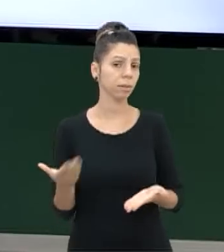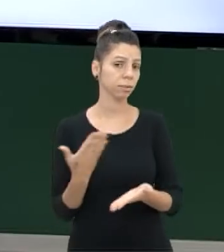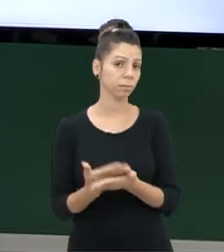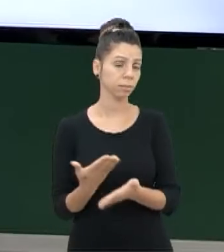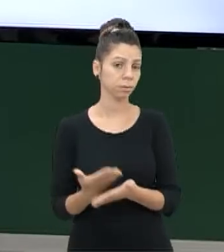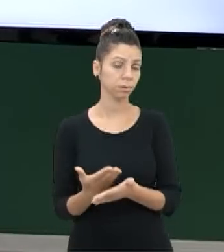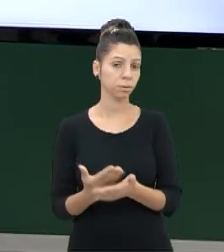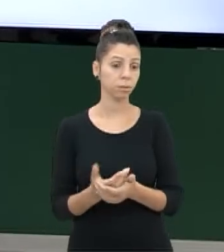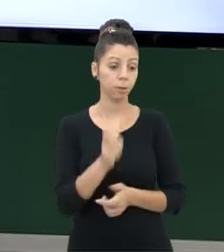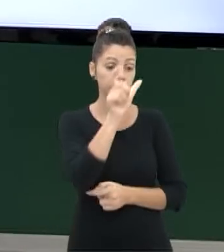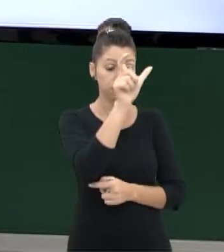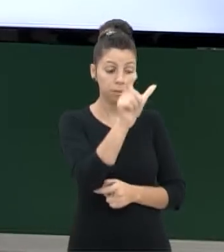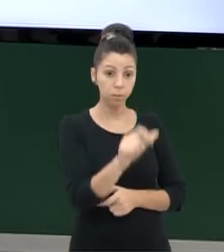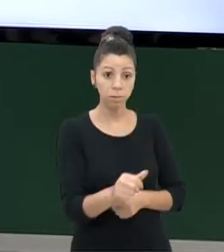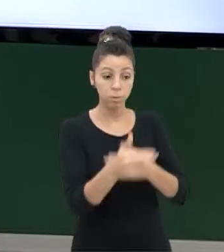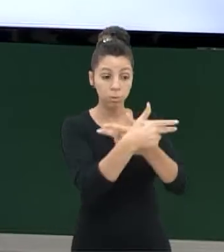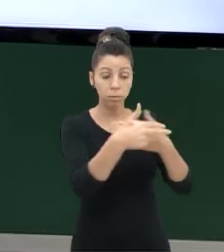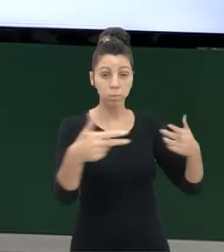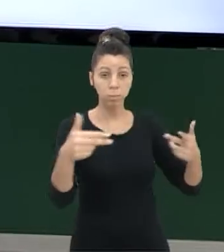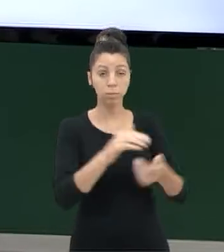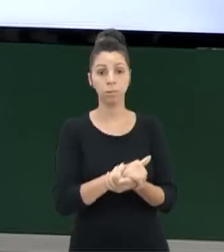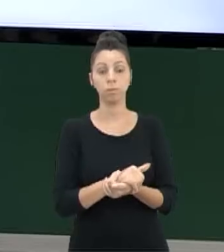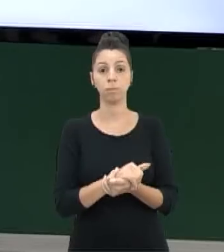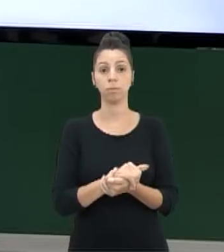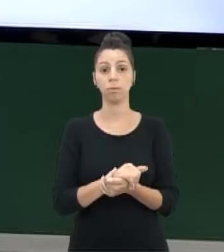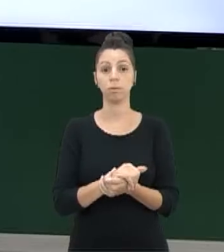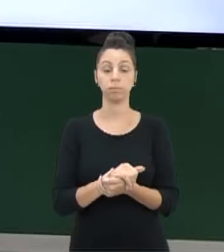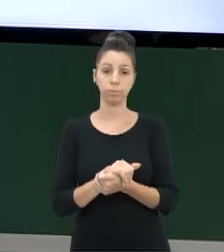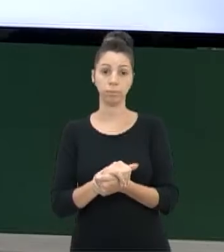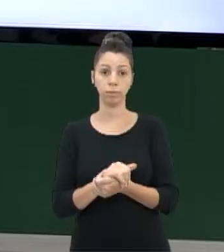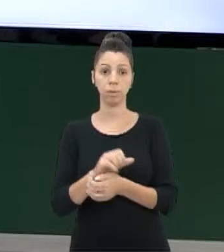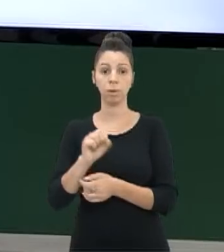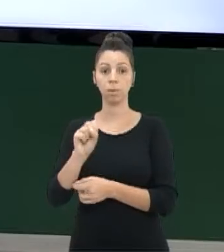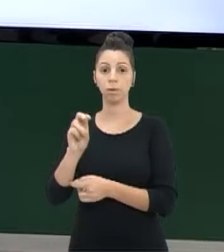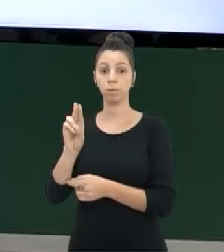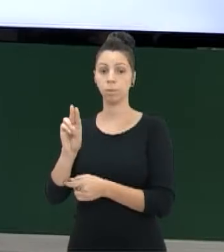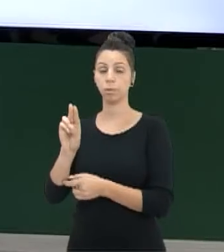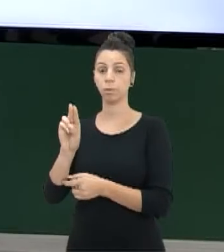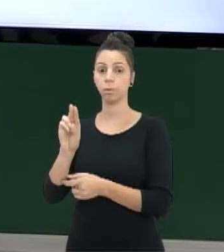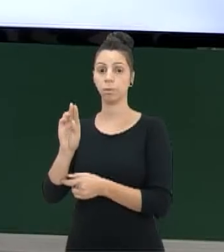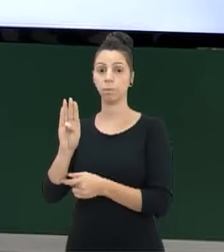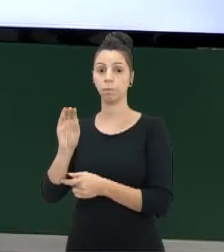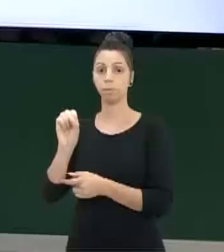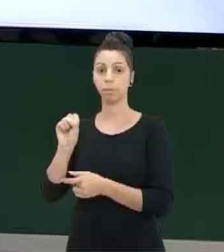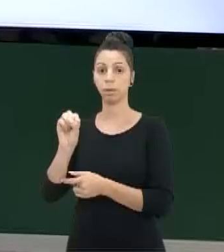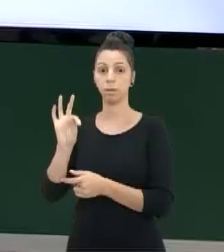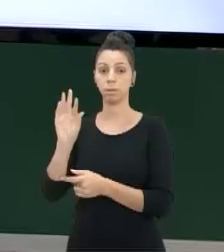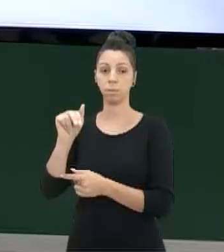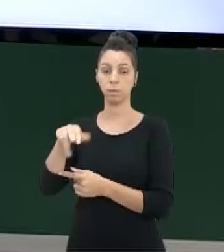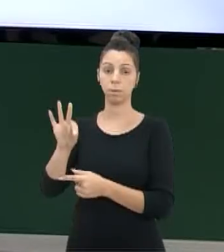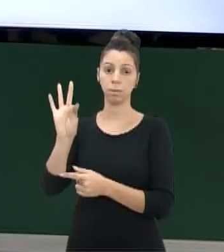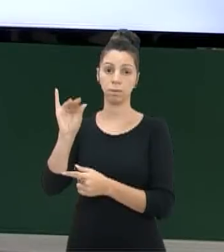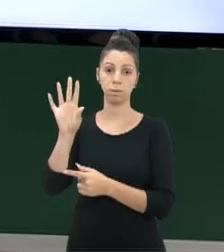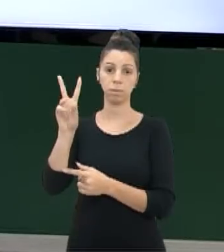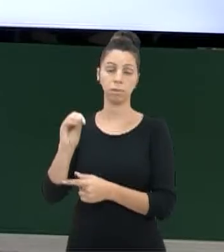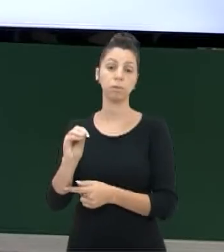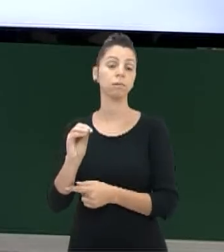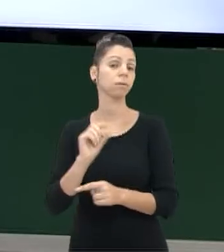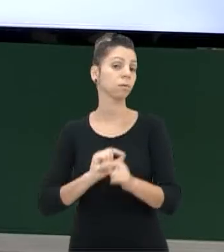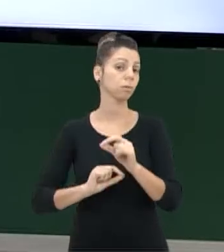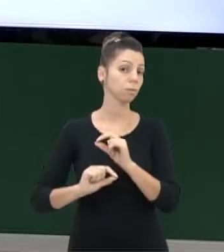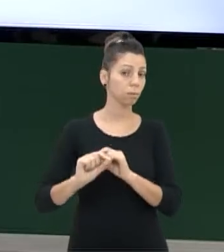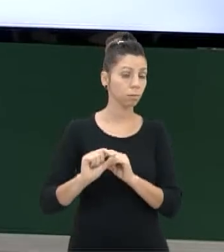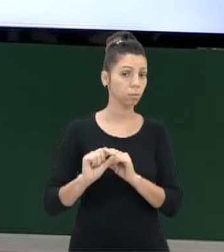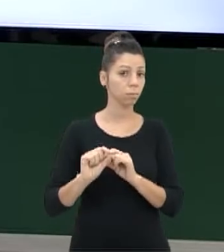o sujeito, aliás, o substantivo, que pode ser um sujeito, né, de uma oração, só o substantivo,